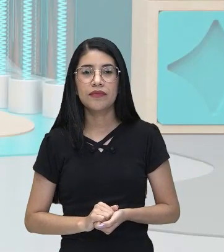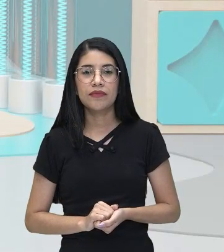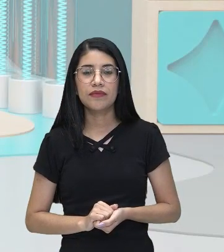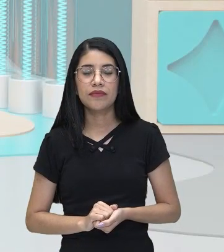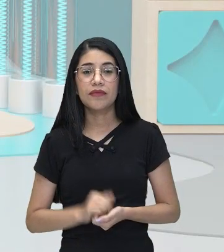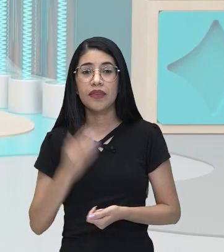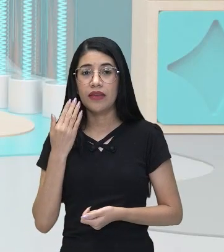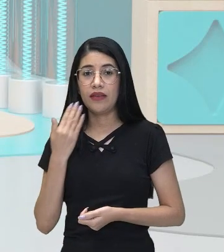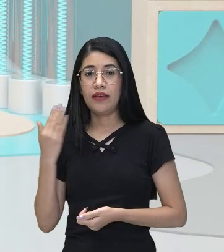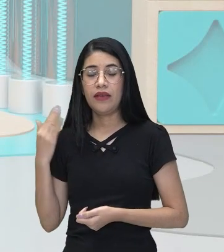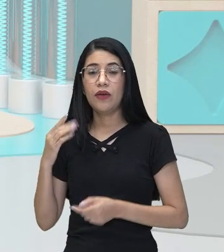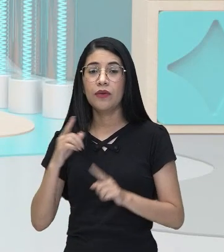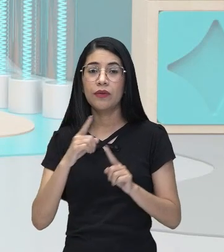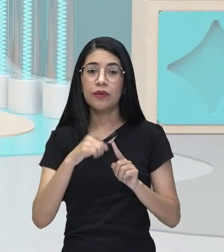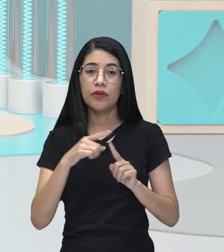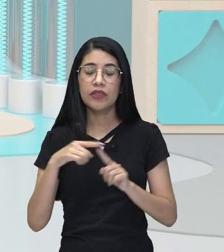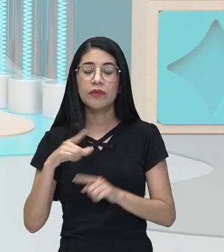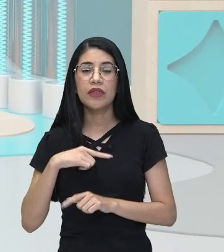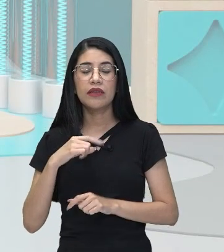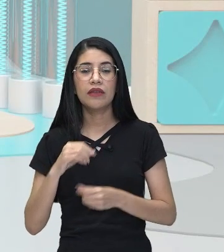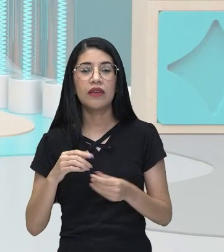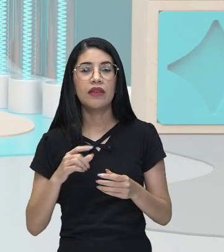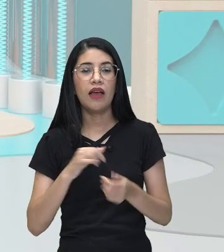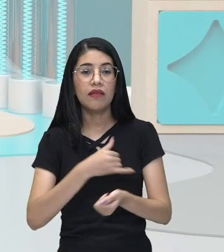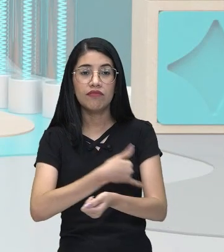Tá aí, ó, né? Nós temos